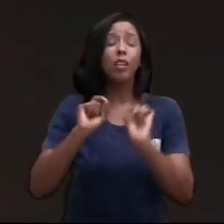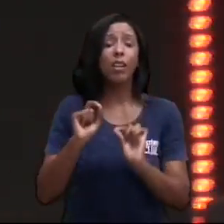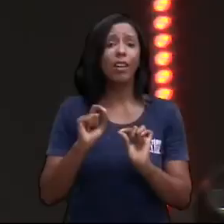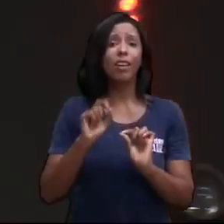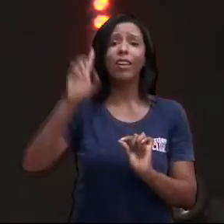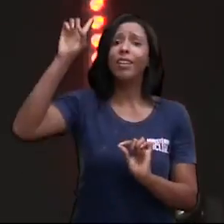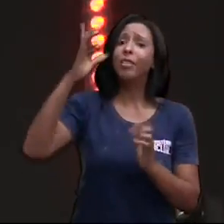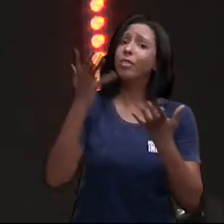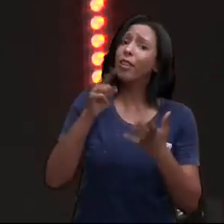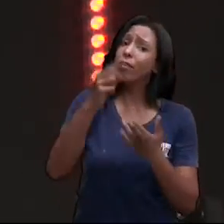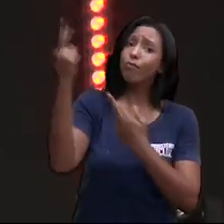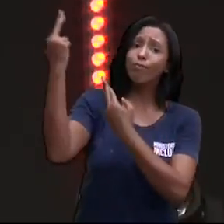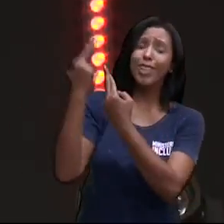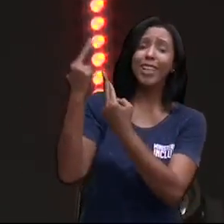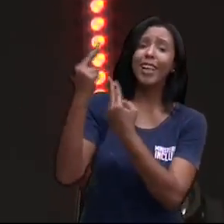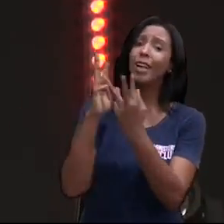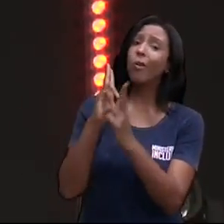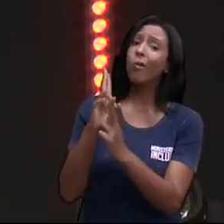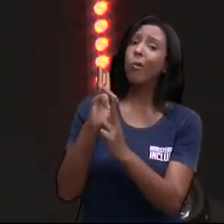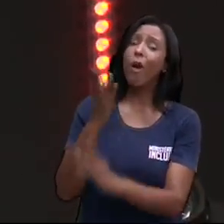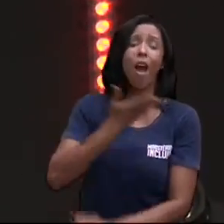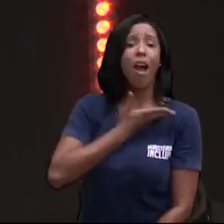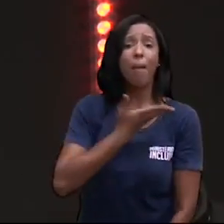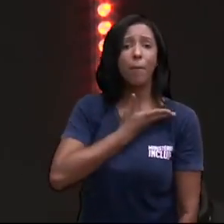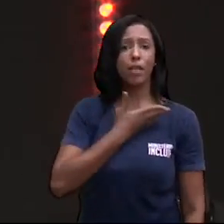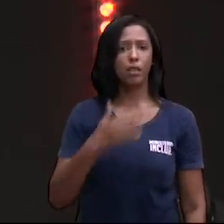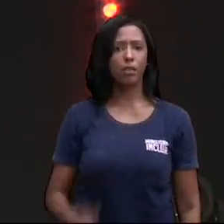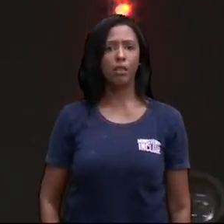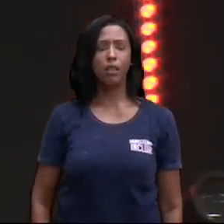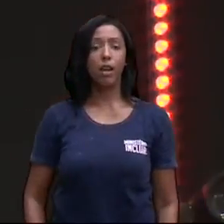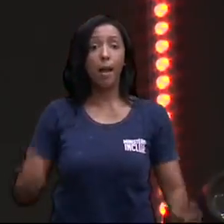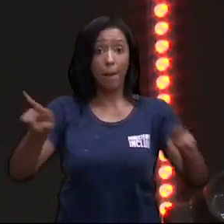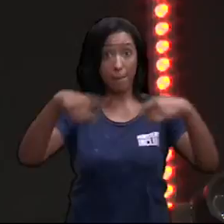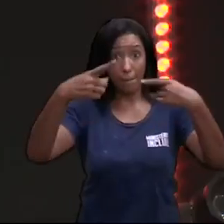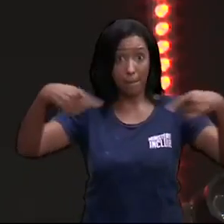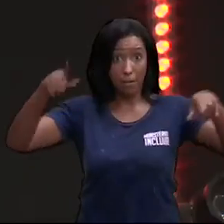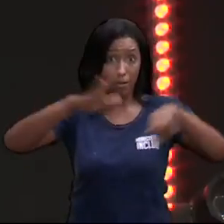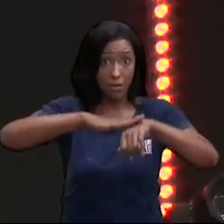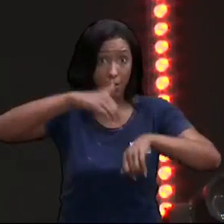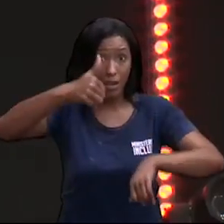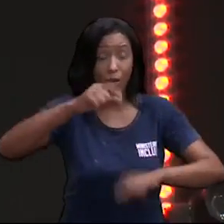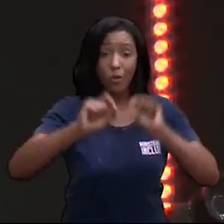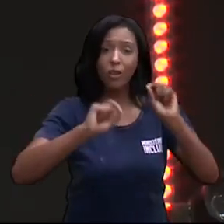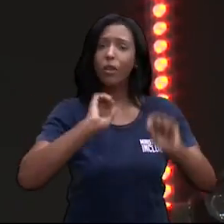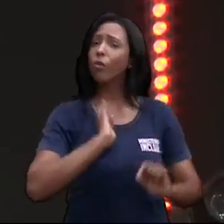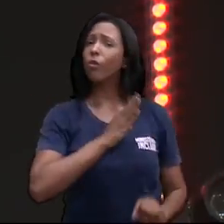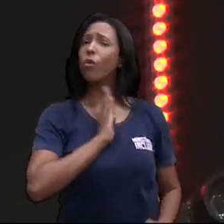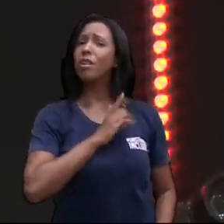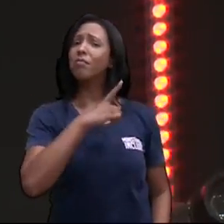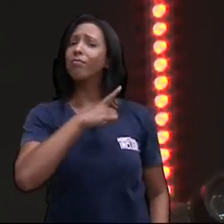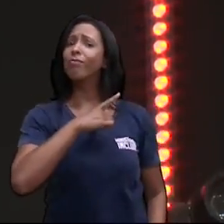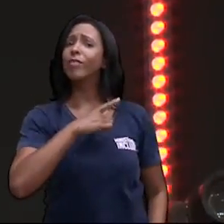como quem fala um amigo e a tua melhor canção é o que tá no teu coração